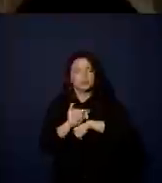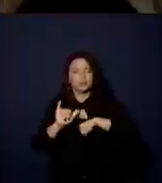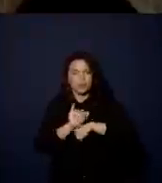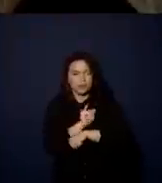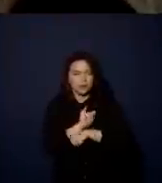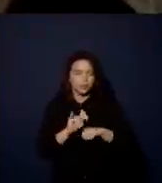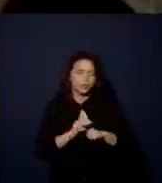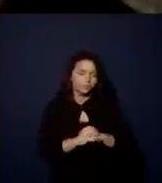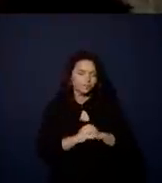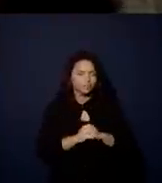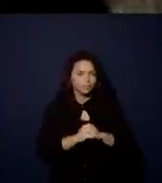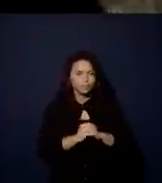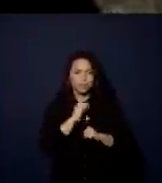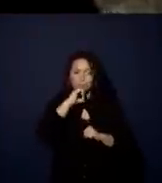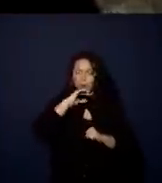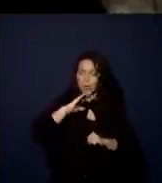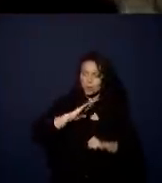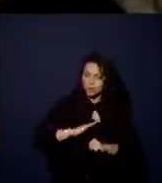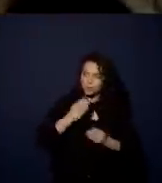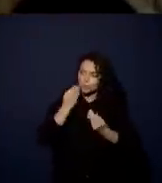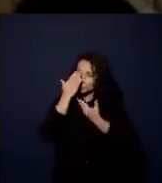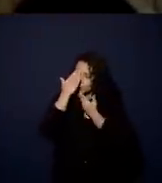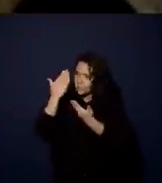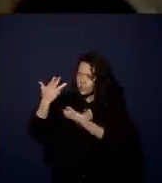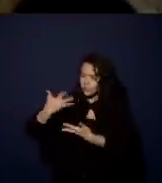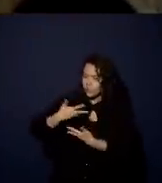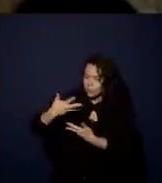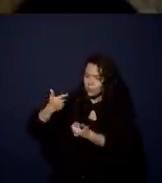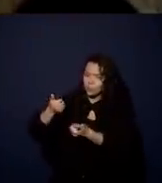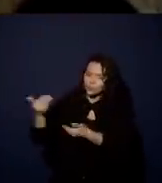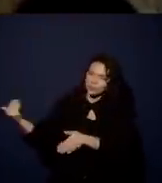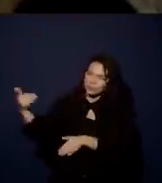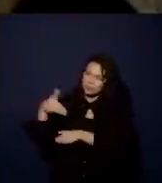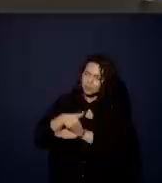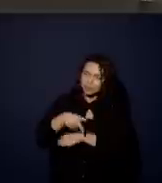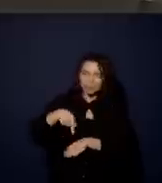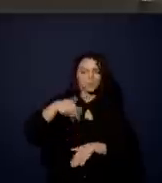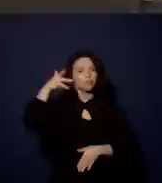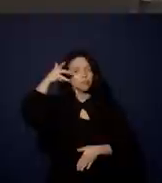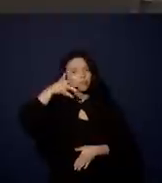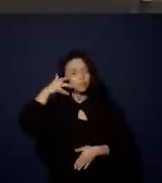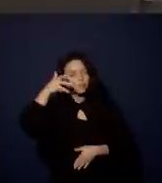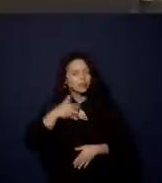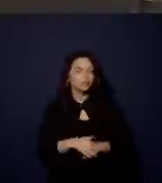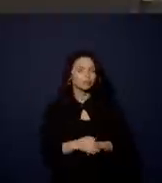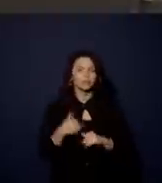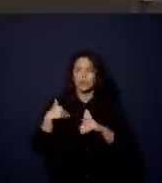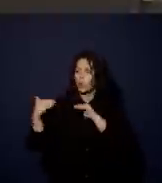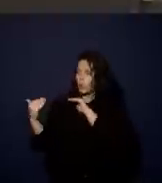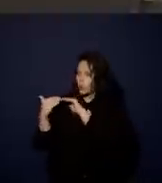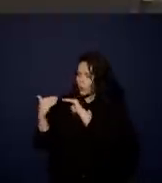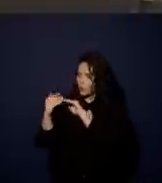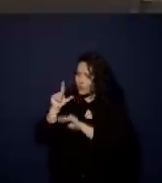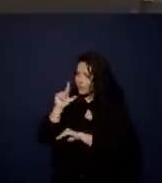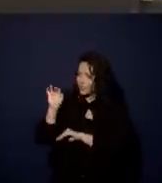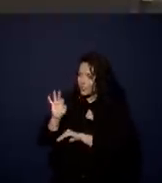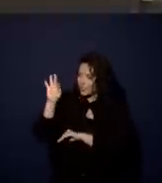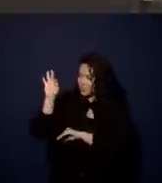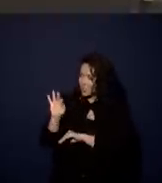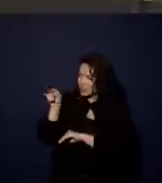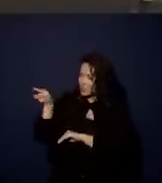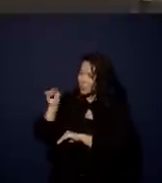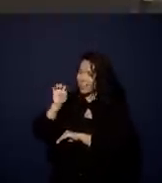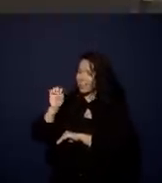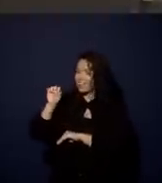muito bom bom Boa tarde obrigado pelo convite concordo com 100% do cristério colocou